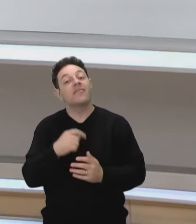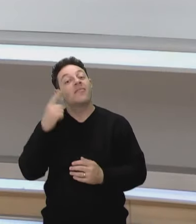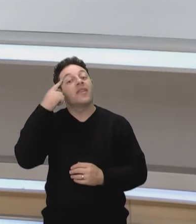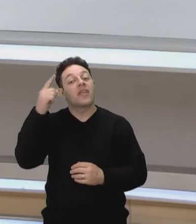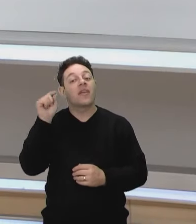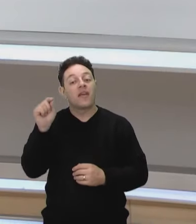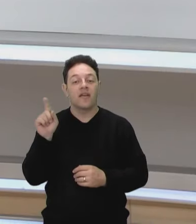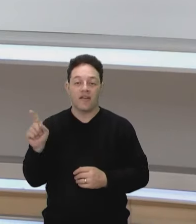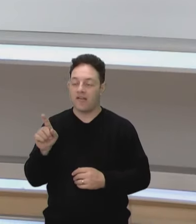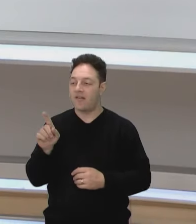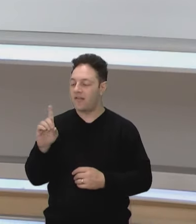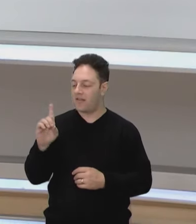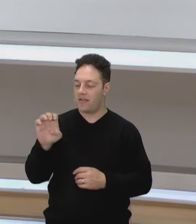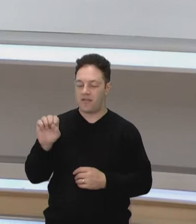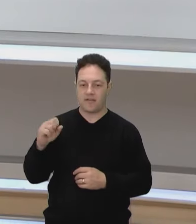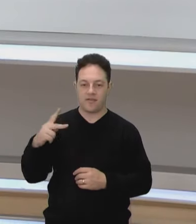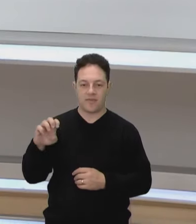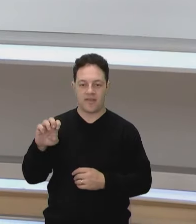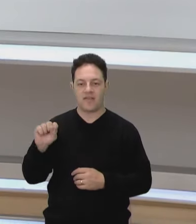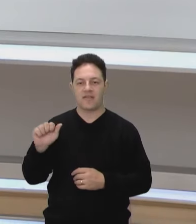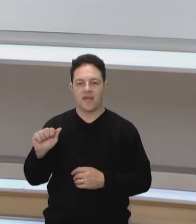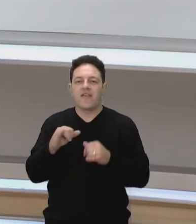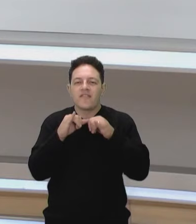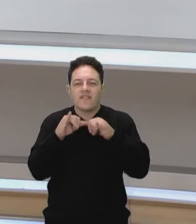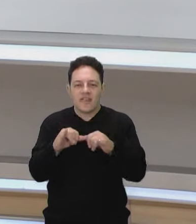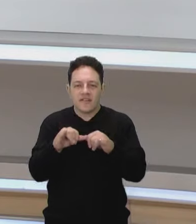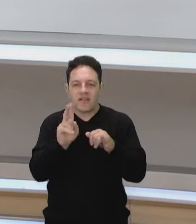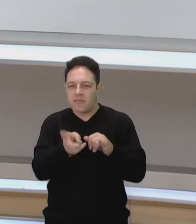que despesa fixa, ela acontece